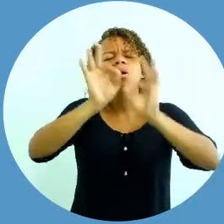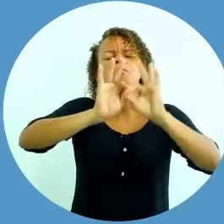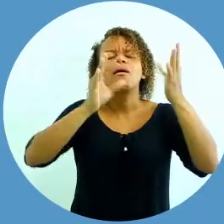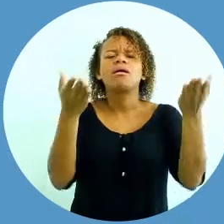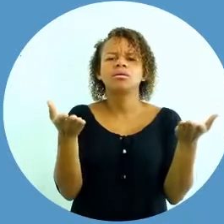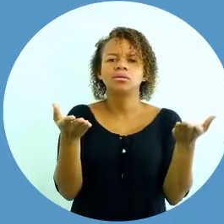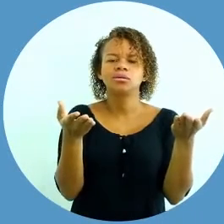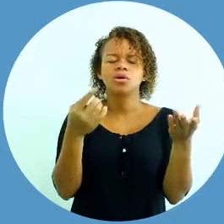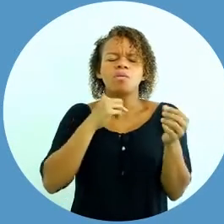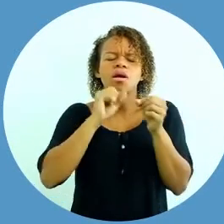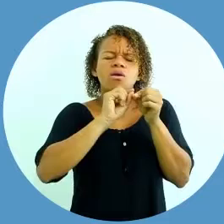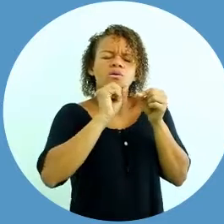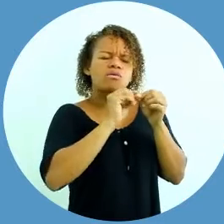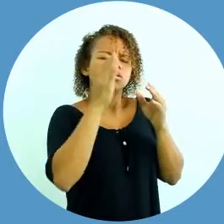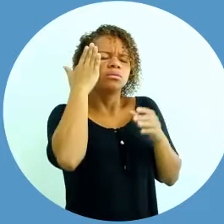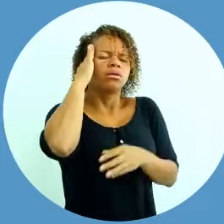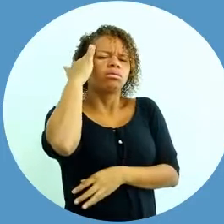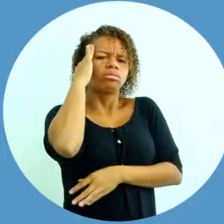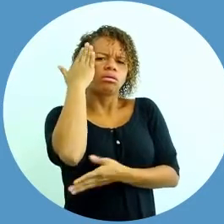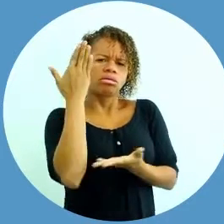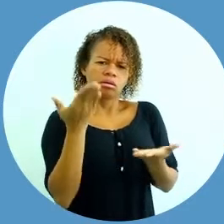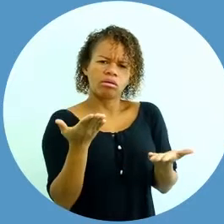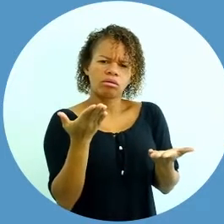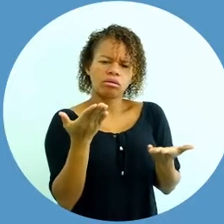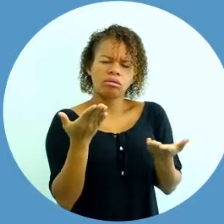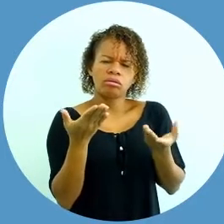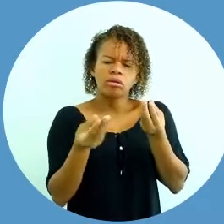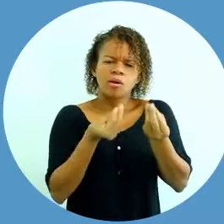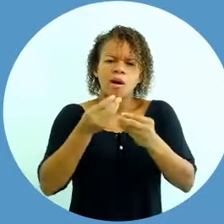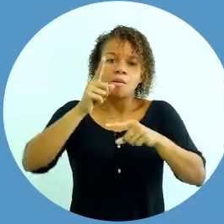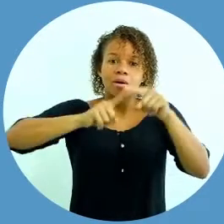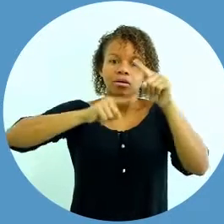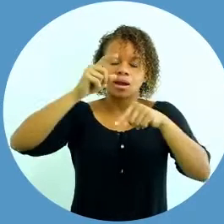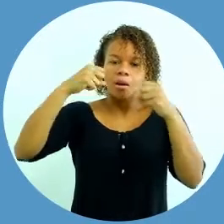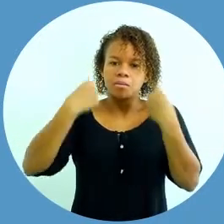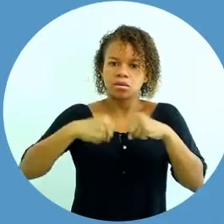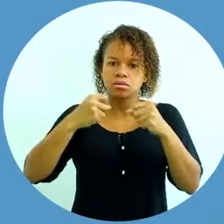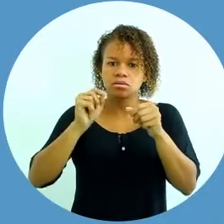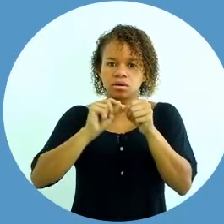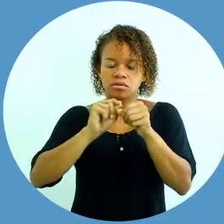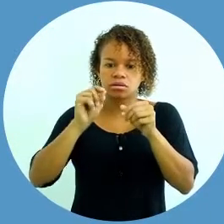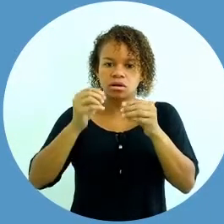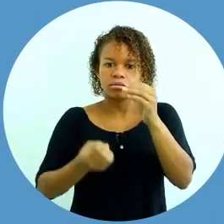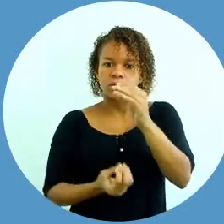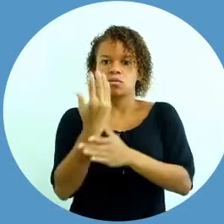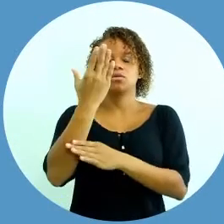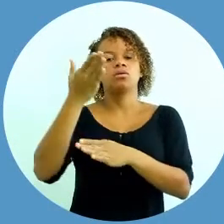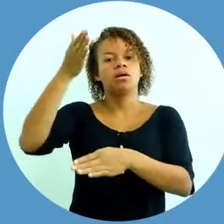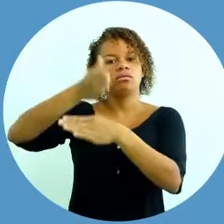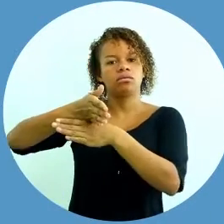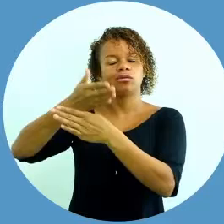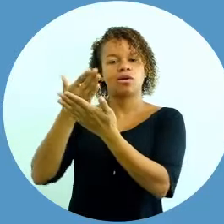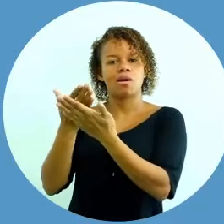isso? Como é que eu faço para entender de que material eu preciso para compor uma